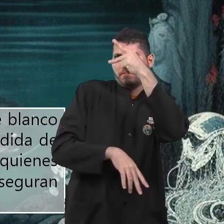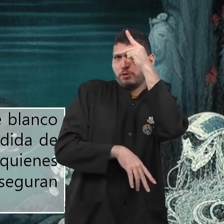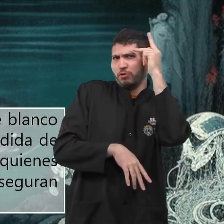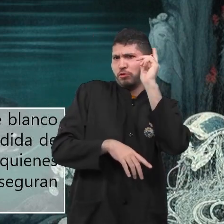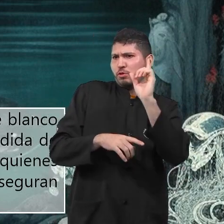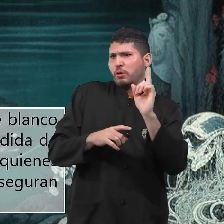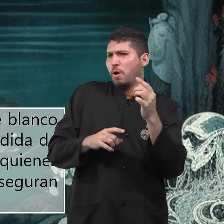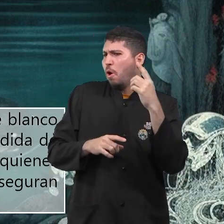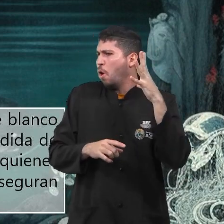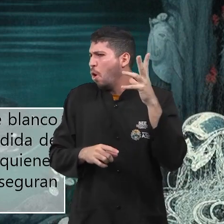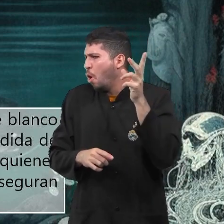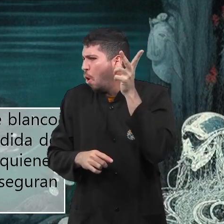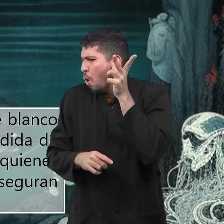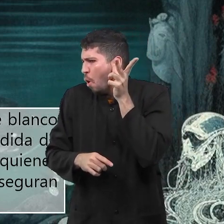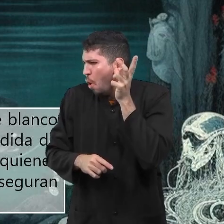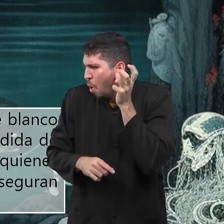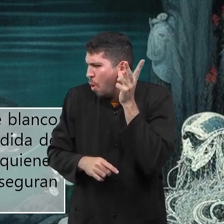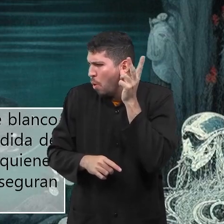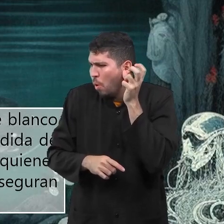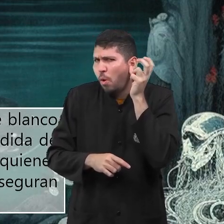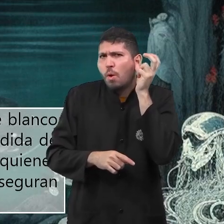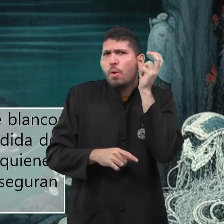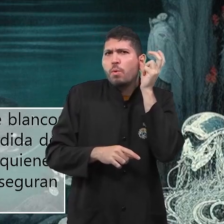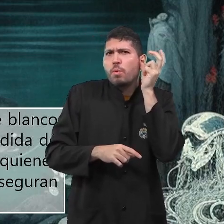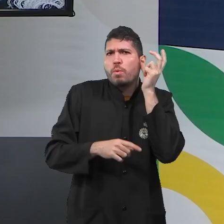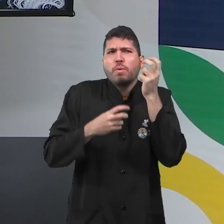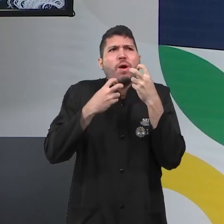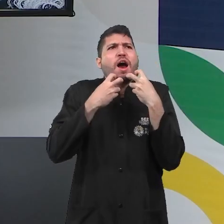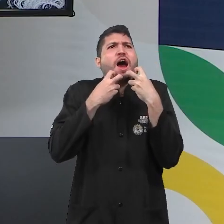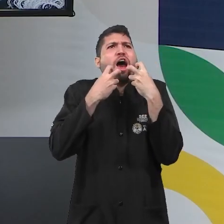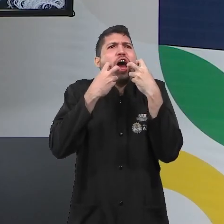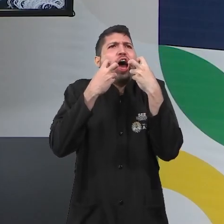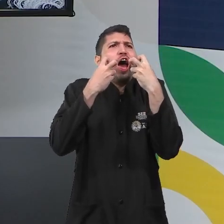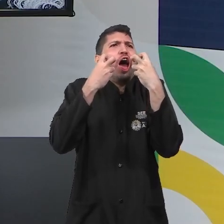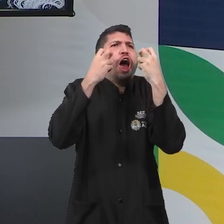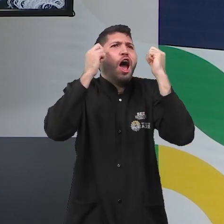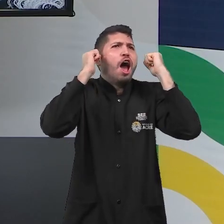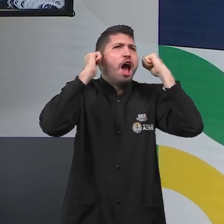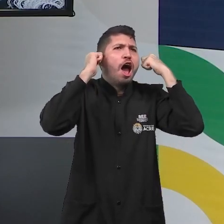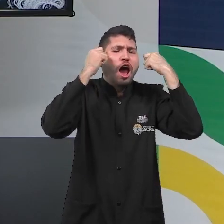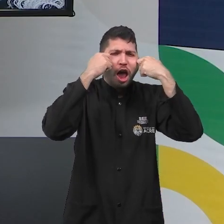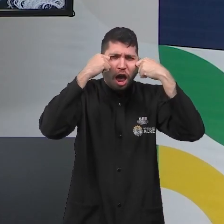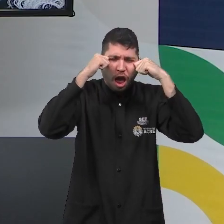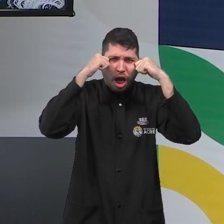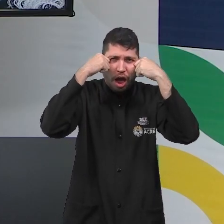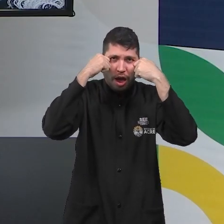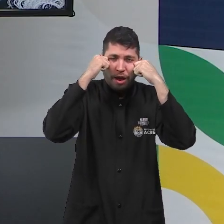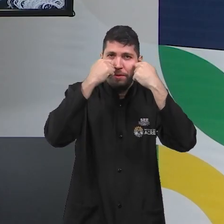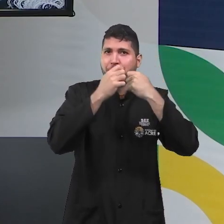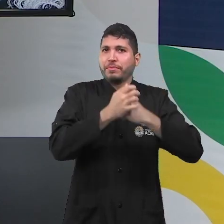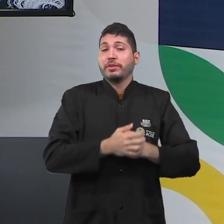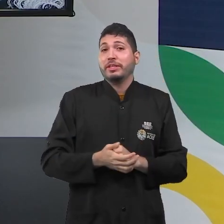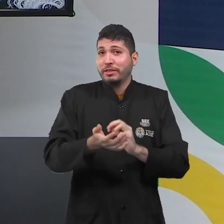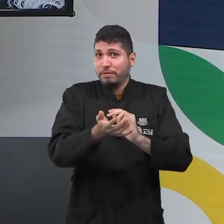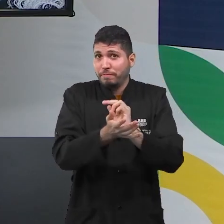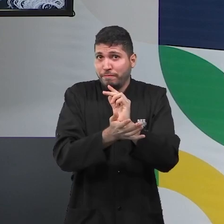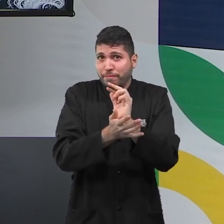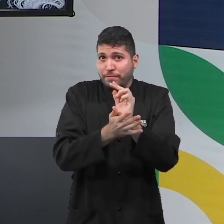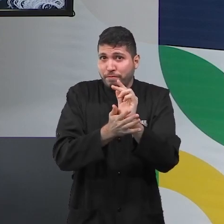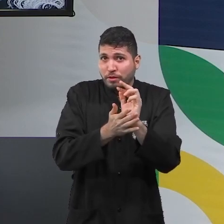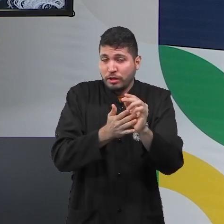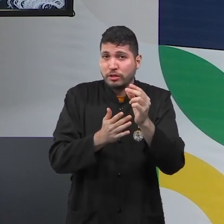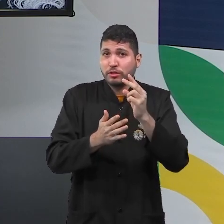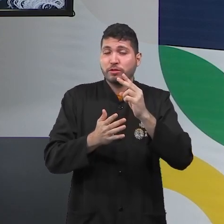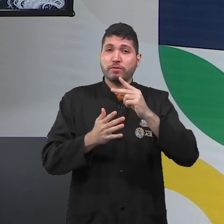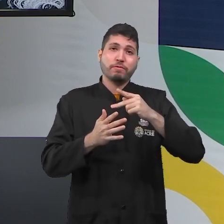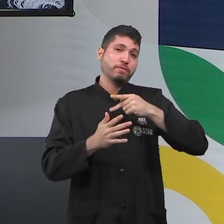lamento, pero aún quienes aseguran haberla visto. Essa é uma lenda que ela tem bastante versões. É uma